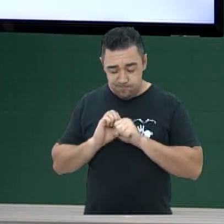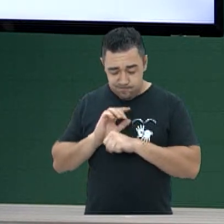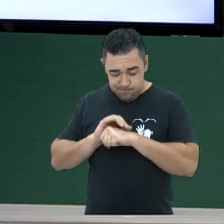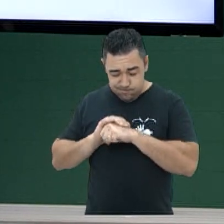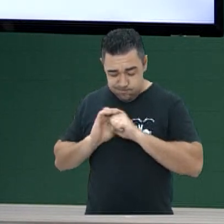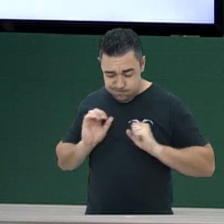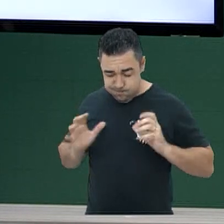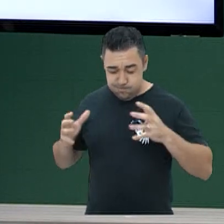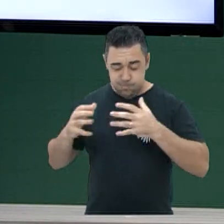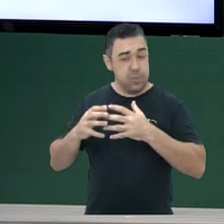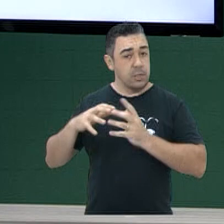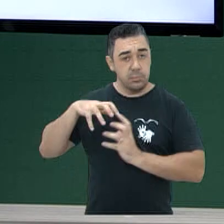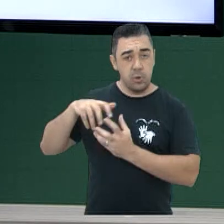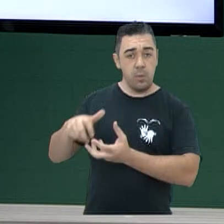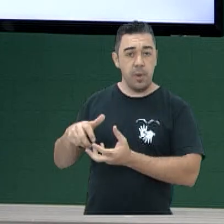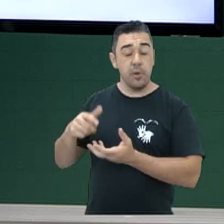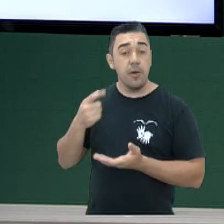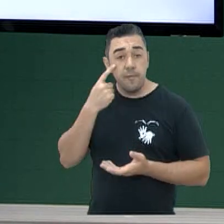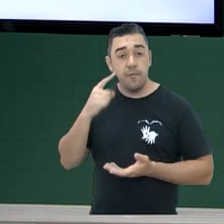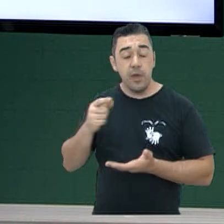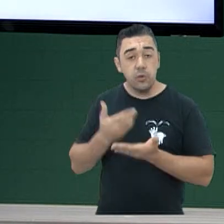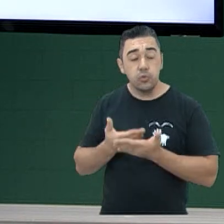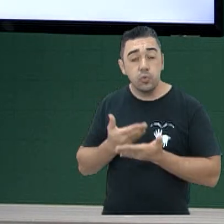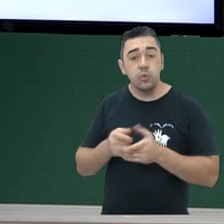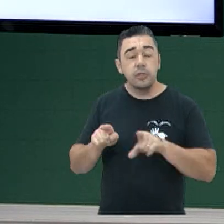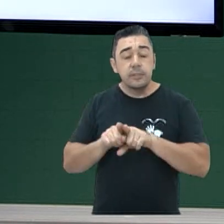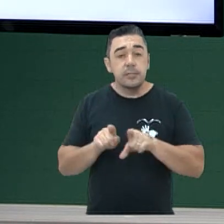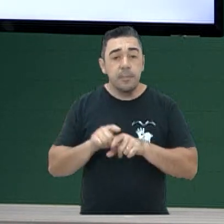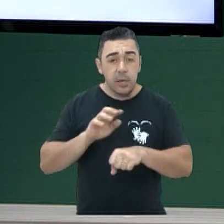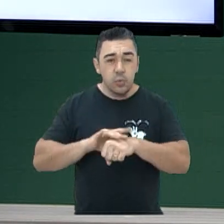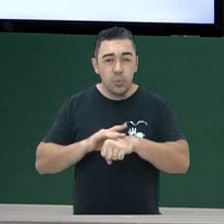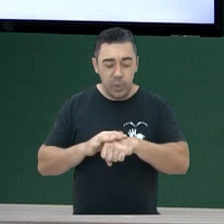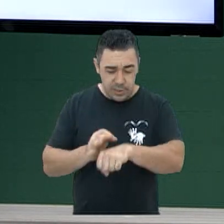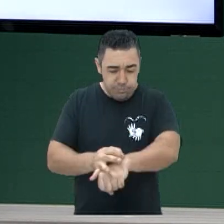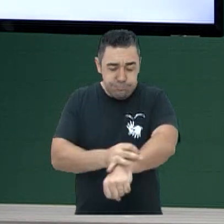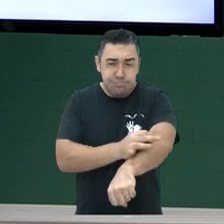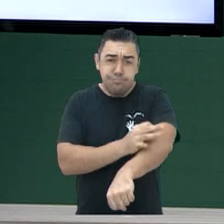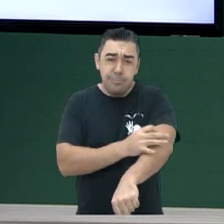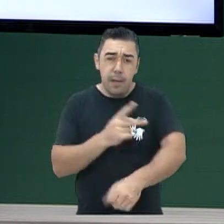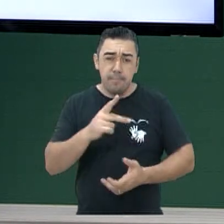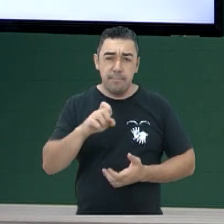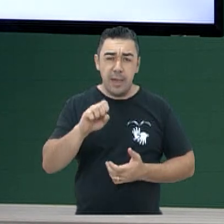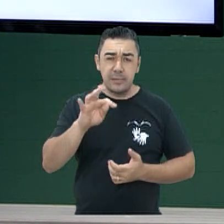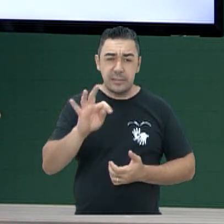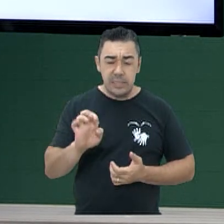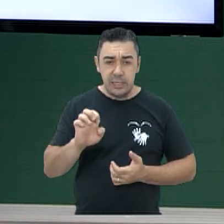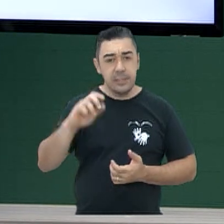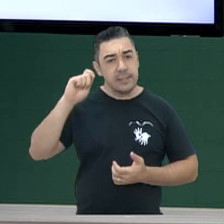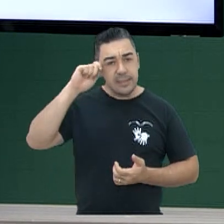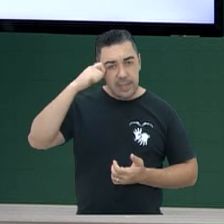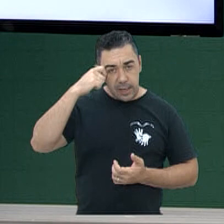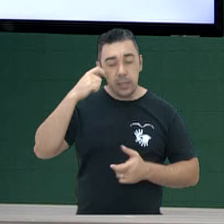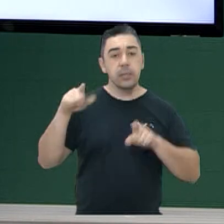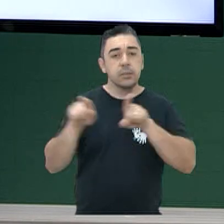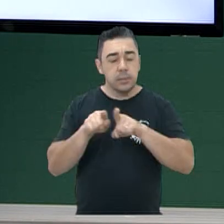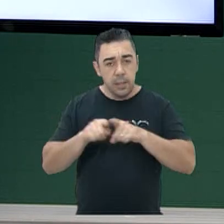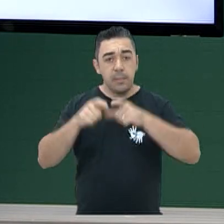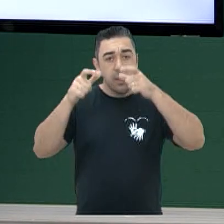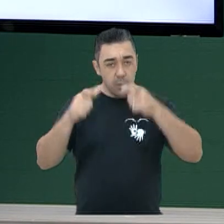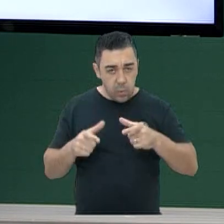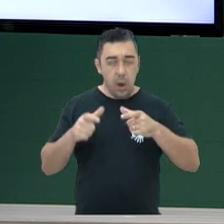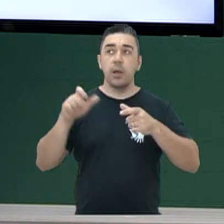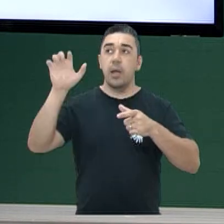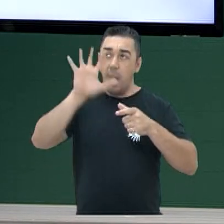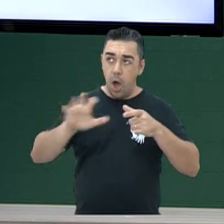gente vai ver aqui no nosso estudo que também a peste negra vai ser uma pandemia. regional, localizada dentro da